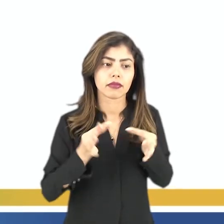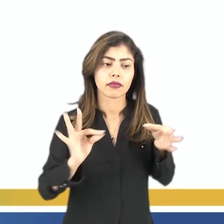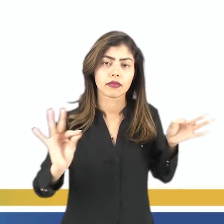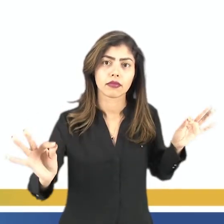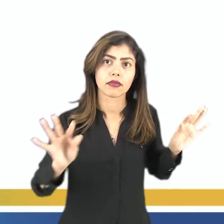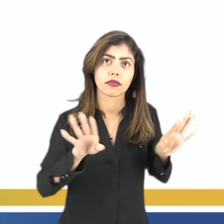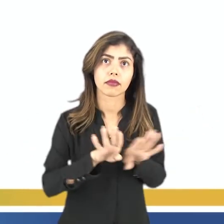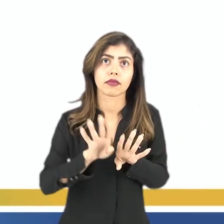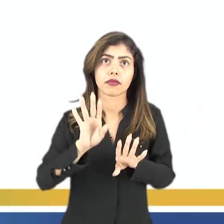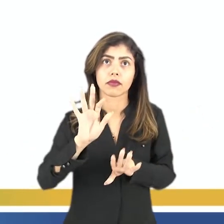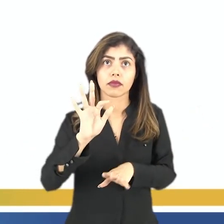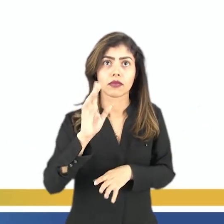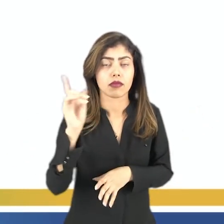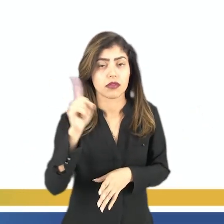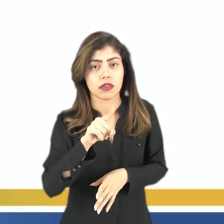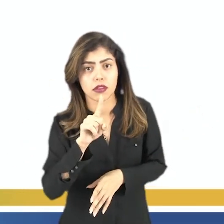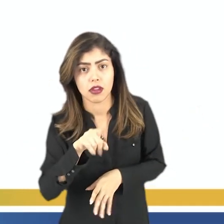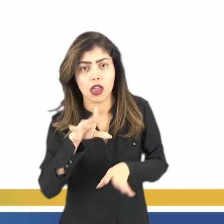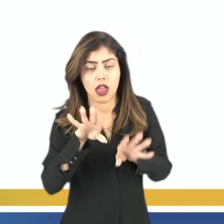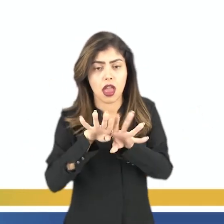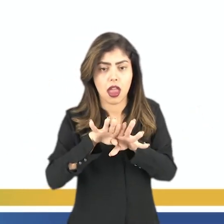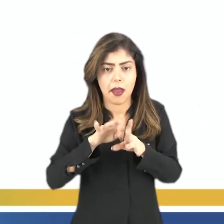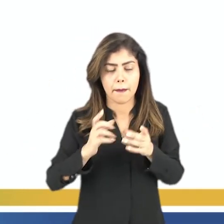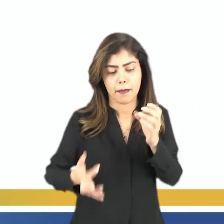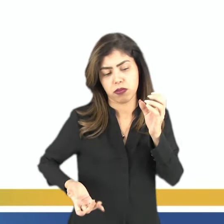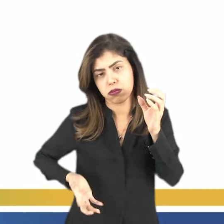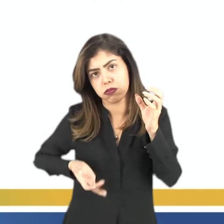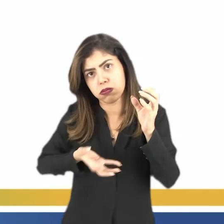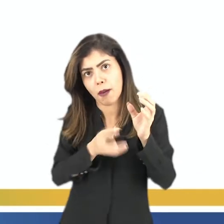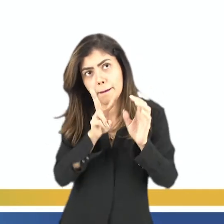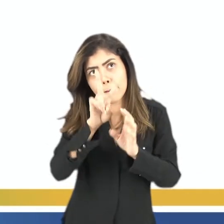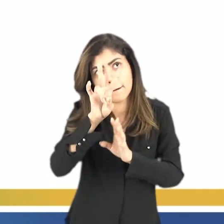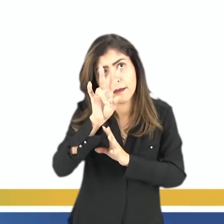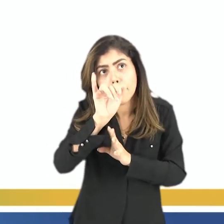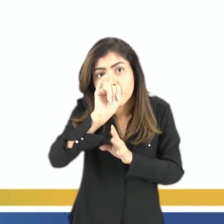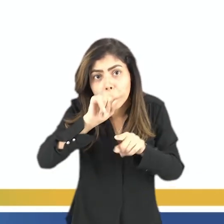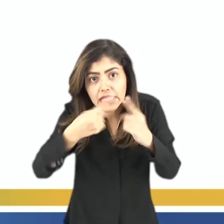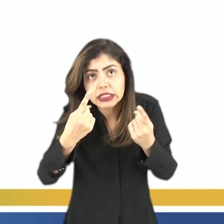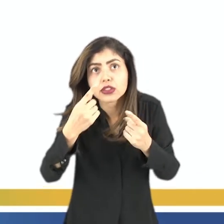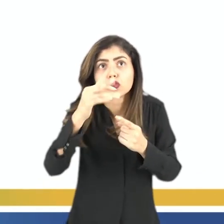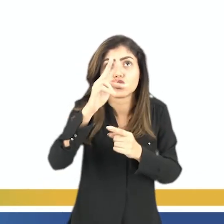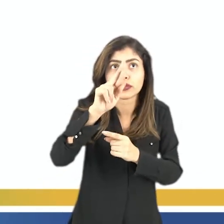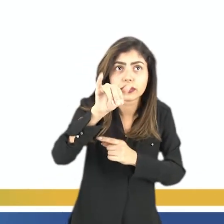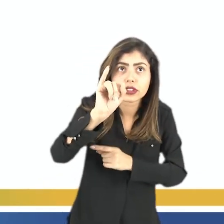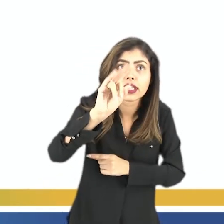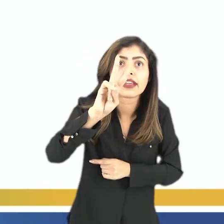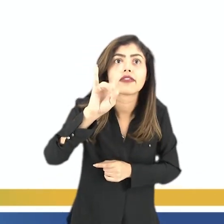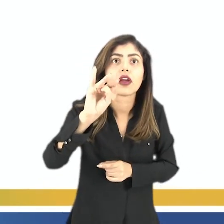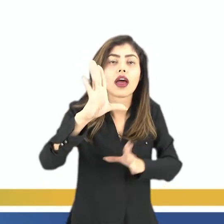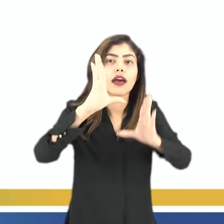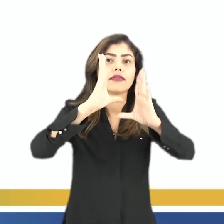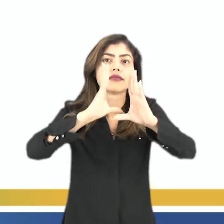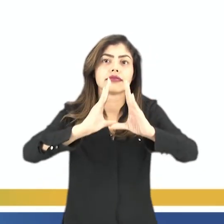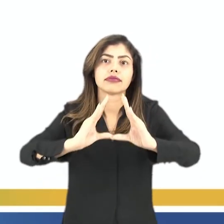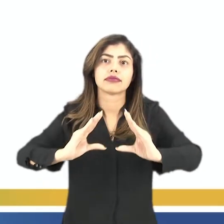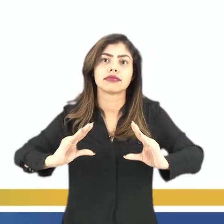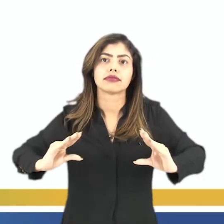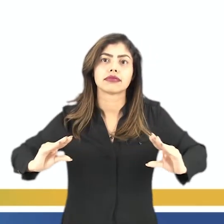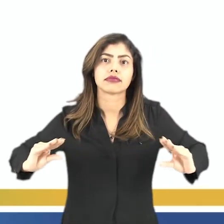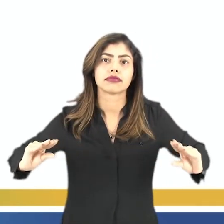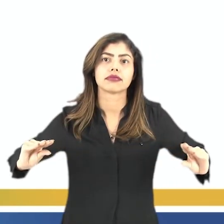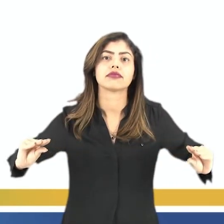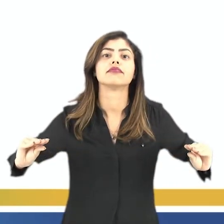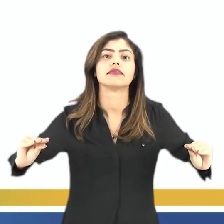se deslocando muito rápido, isso era para provocar aquecimento, mas o fusível, ele vai fazer com que esse aquecimento não seja